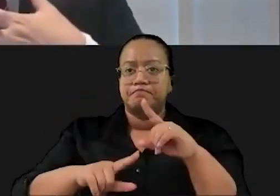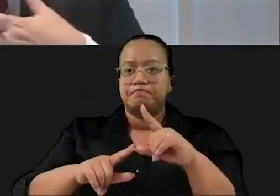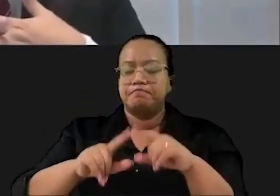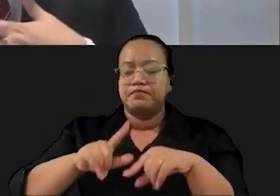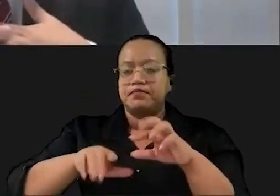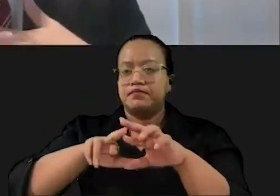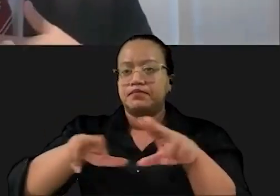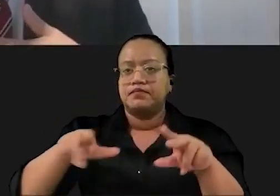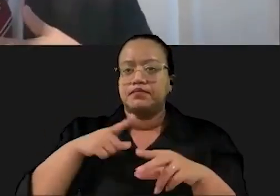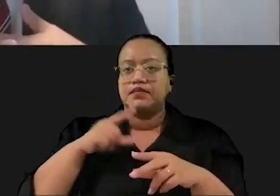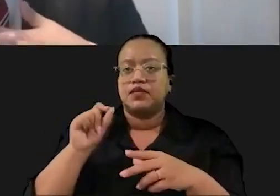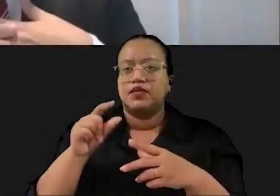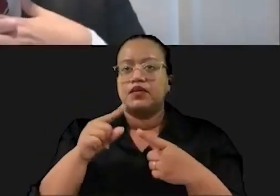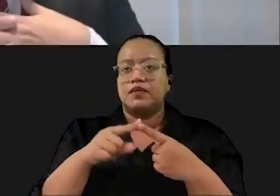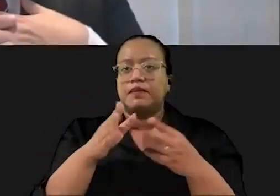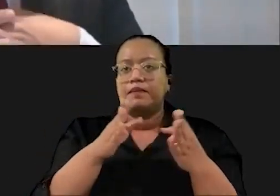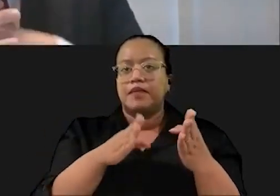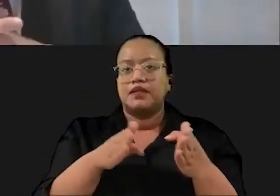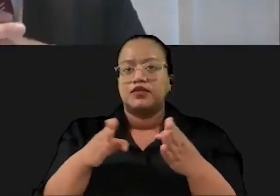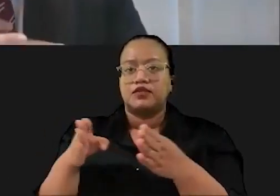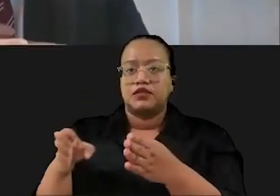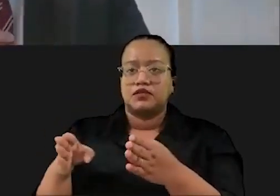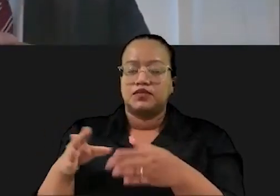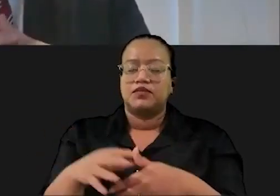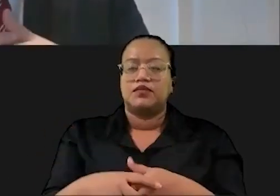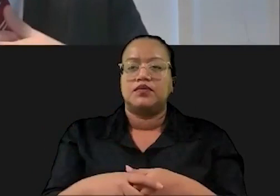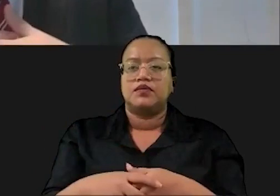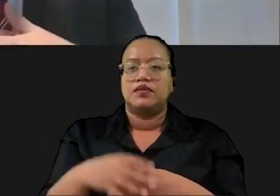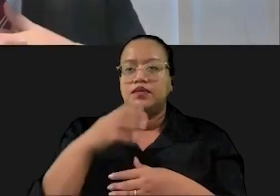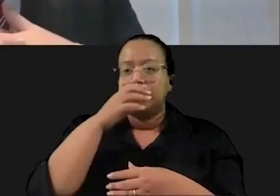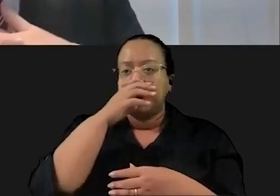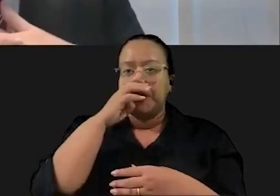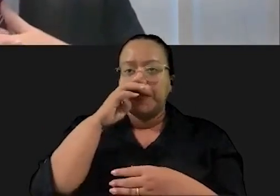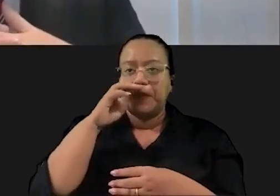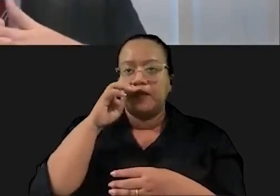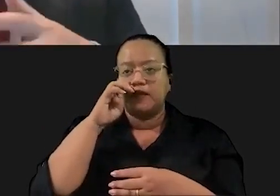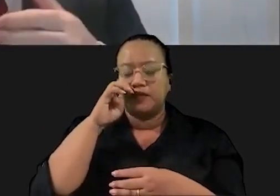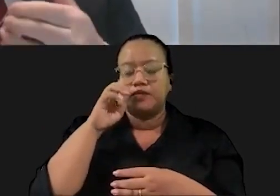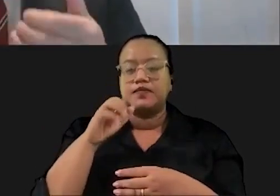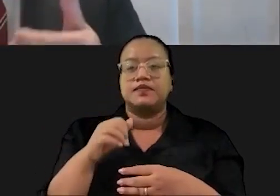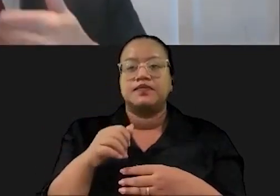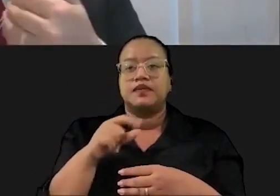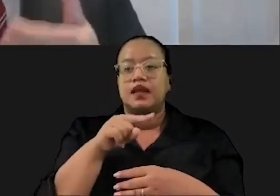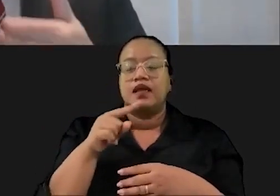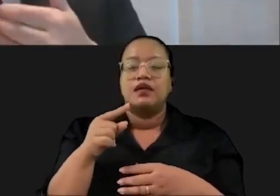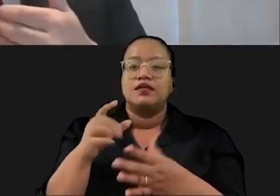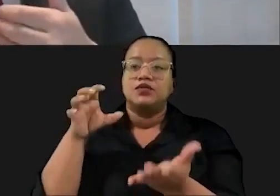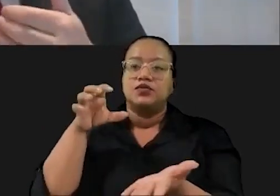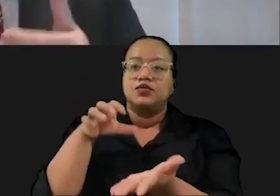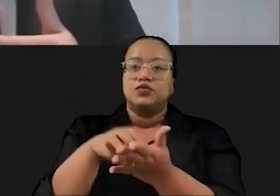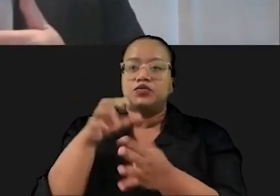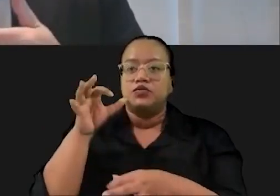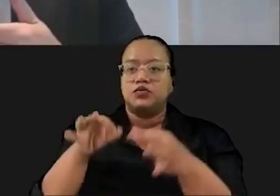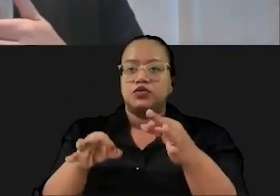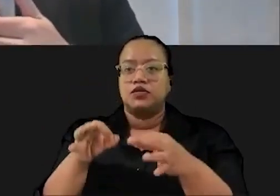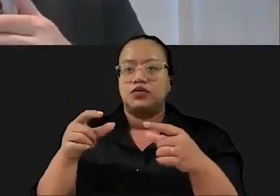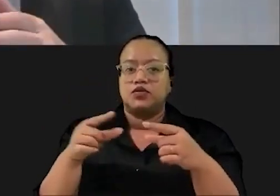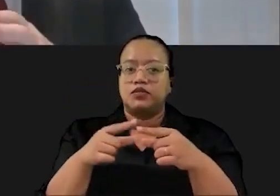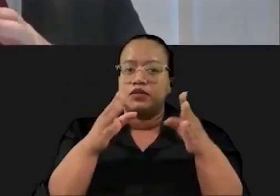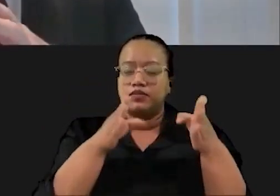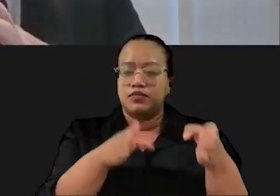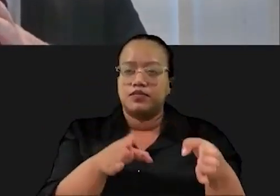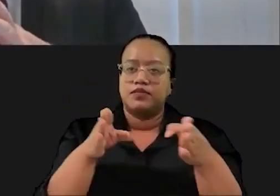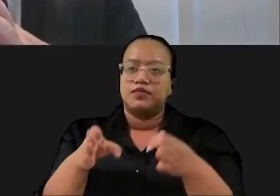ela vem aqui para o juizado como, primeiro, um requisito de organização, né? Dos serviços cartorários, de